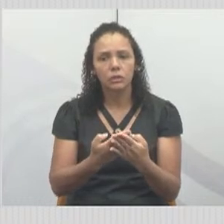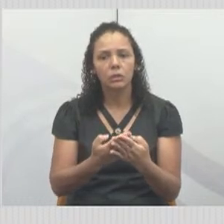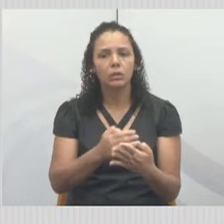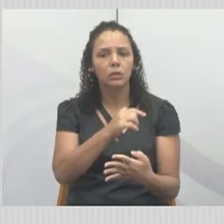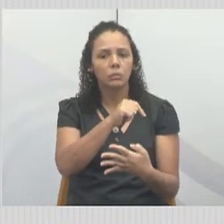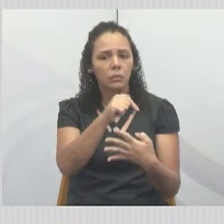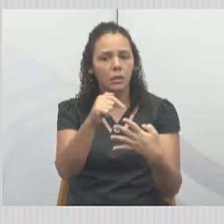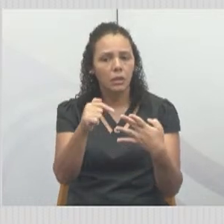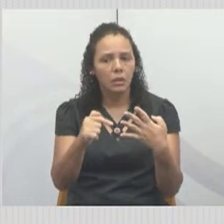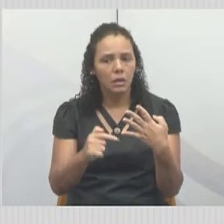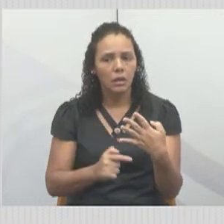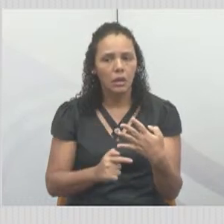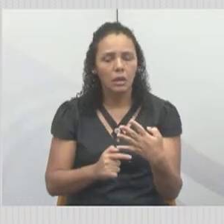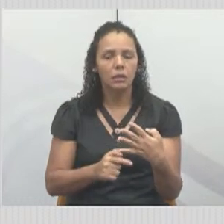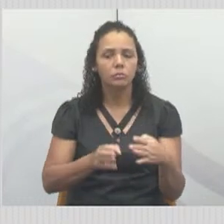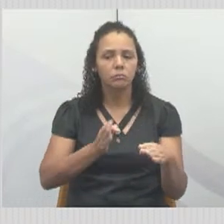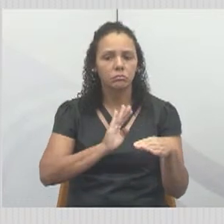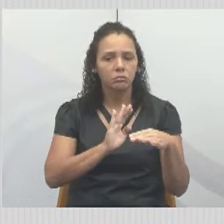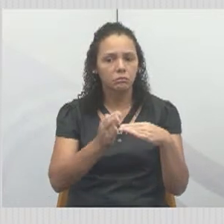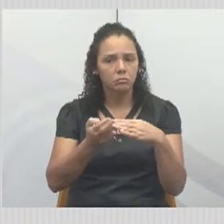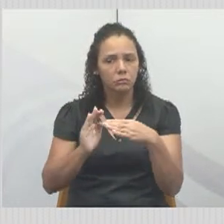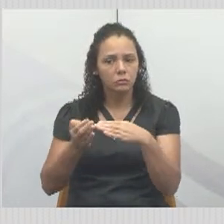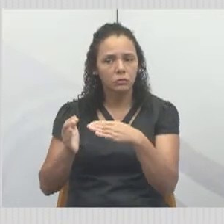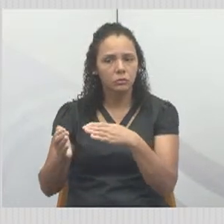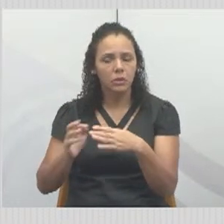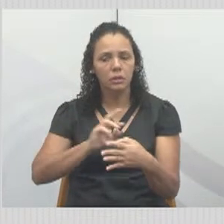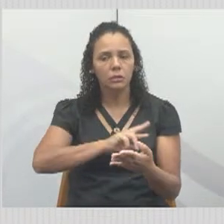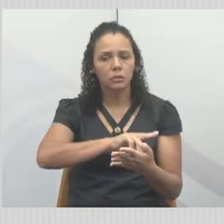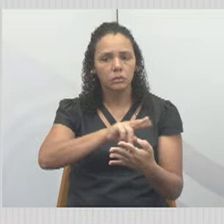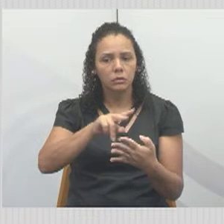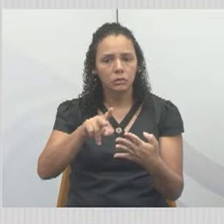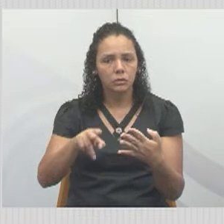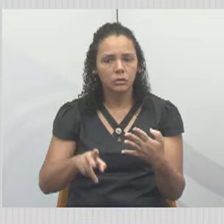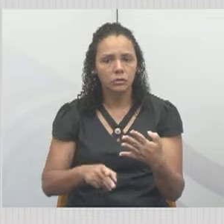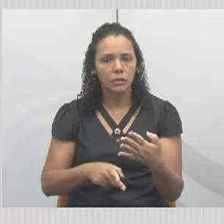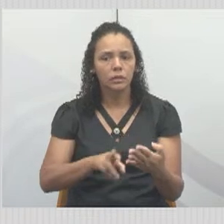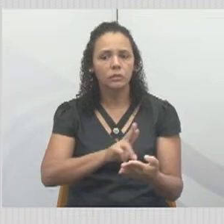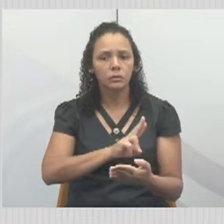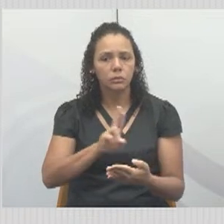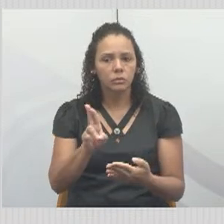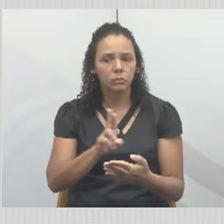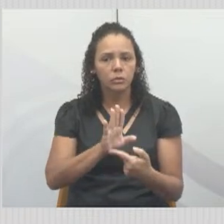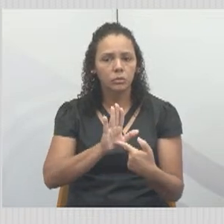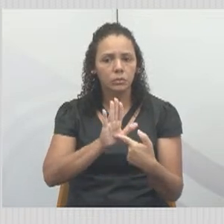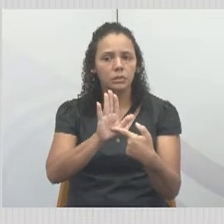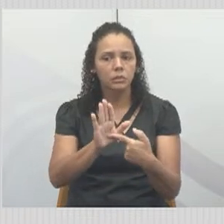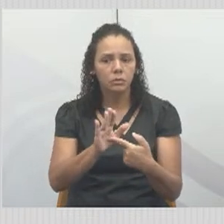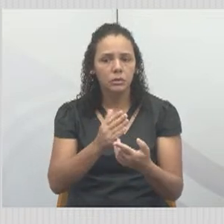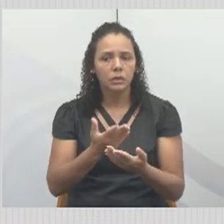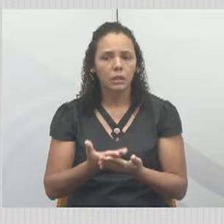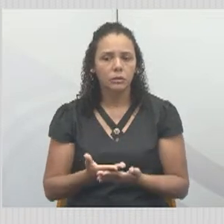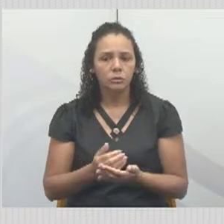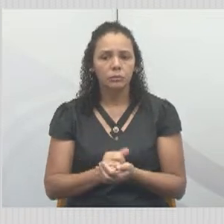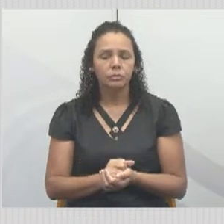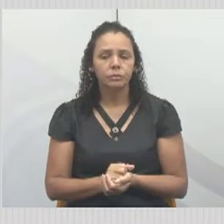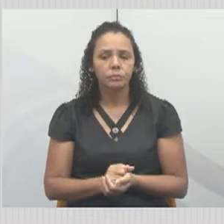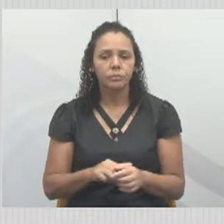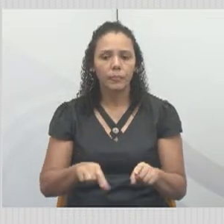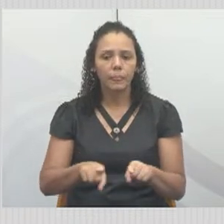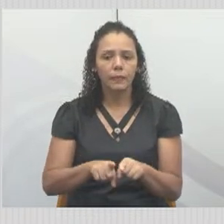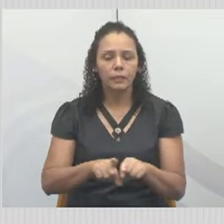Oswaldo Pires, o Ricardina, o Aloísio de Amaral, Tito Máximo e o Silvio Silveira.